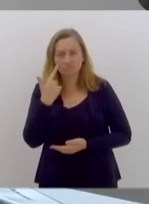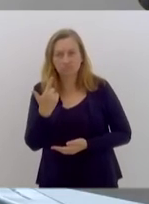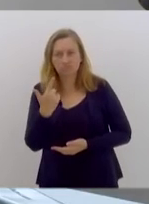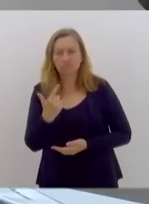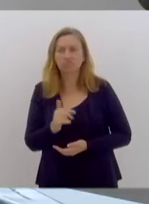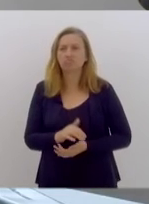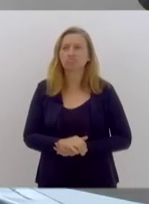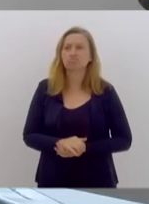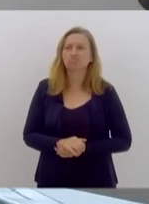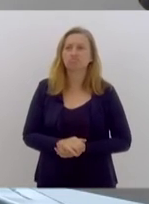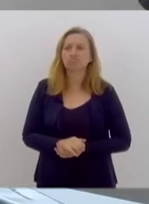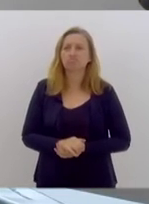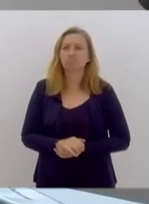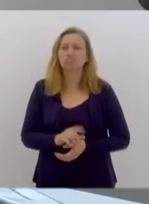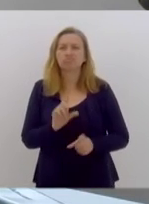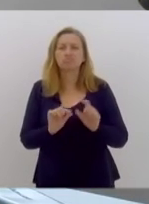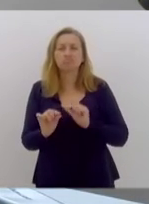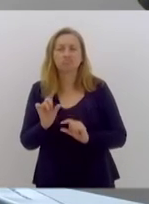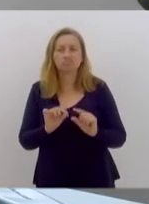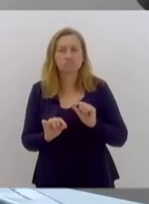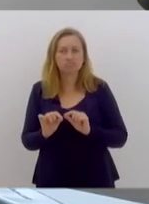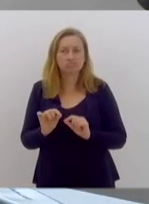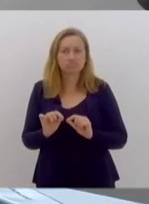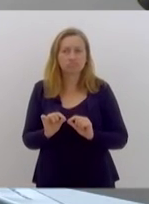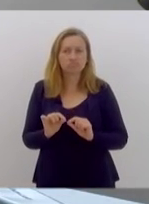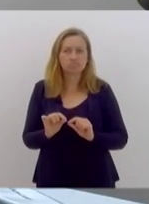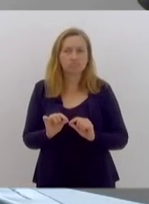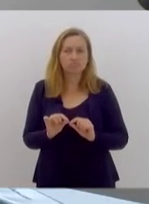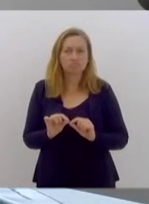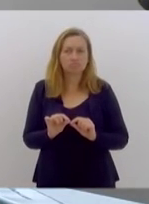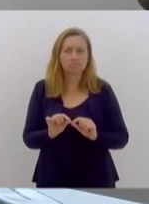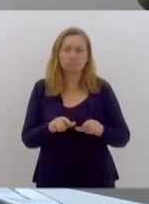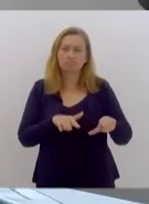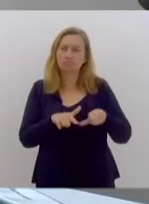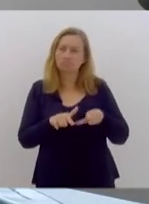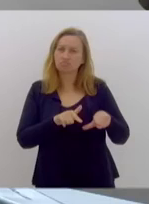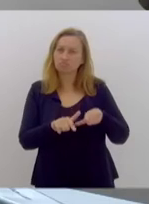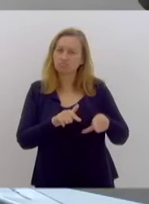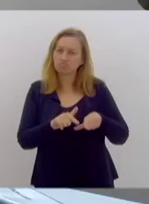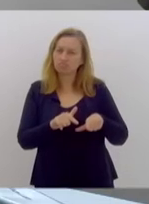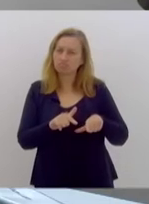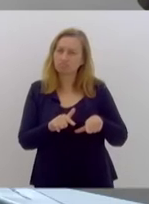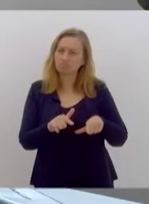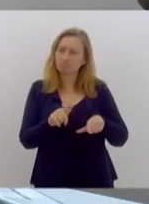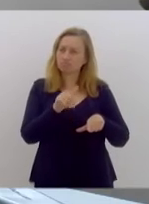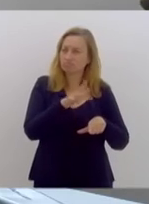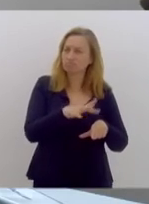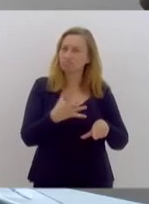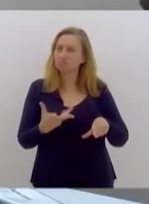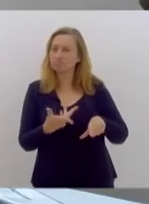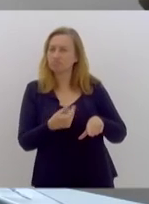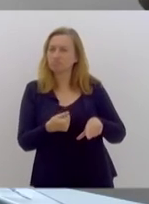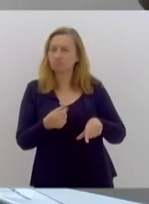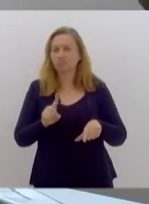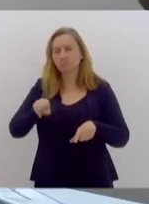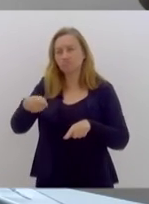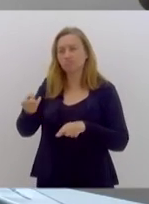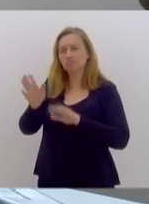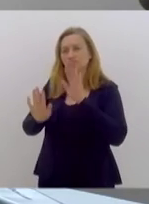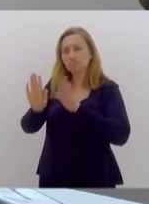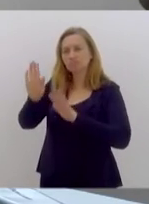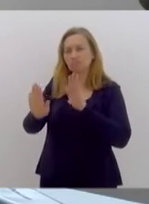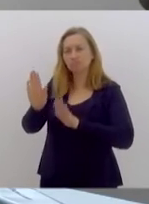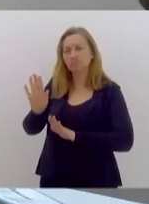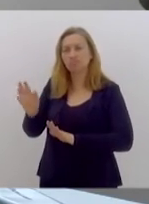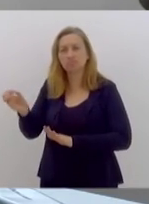eventualmente decidir por uma restartização de serviço da operação de serviço seja eventualmente fazendo uma outra licitação sobre